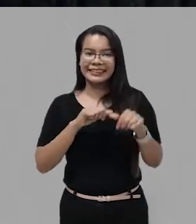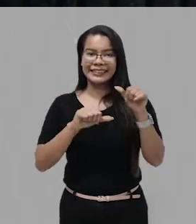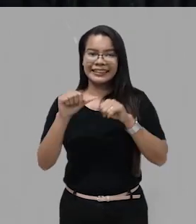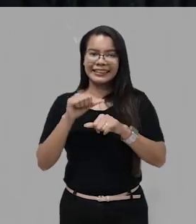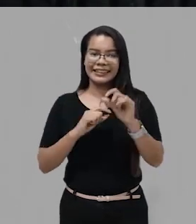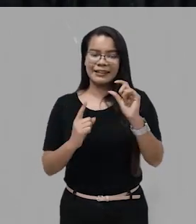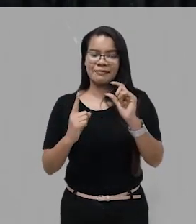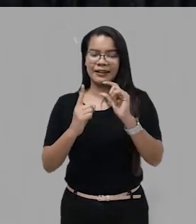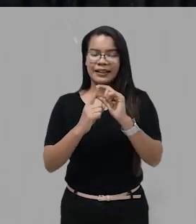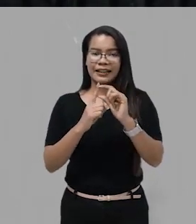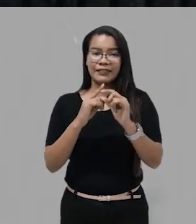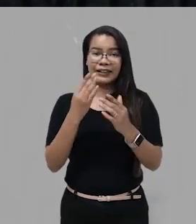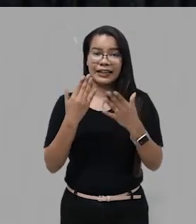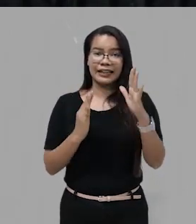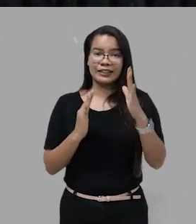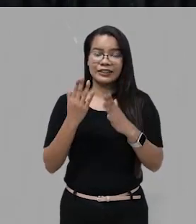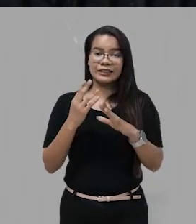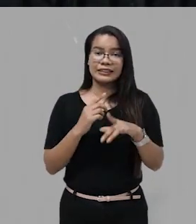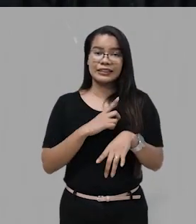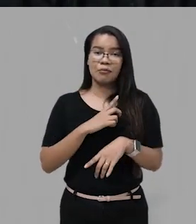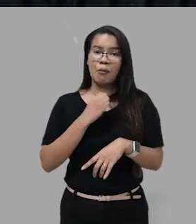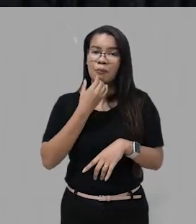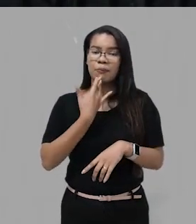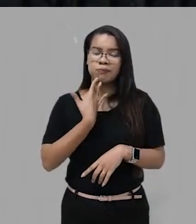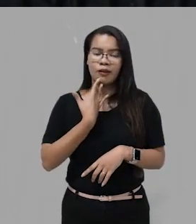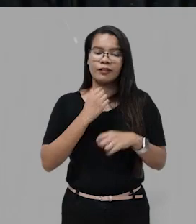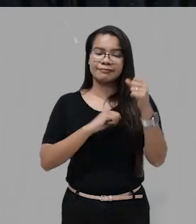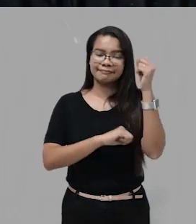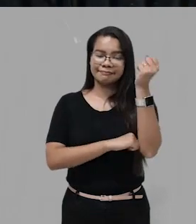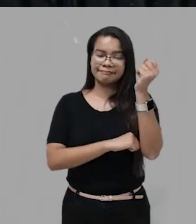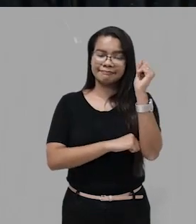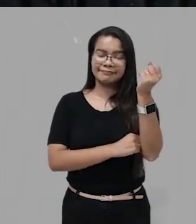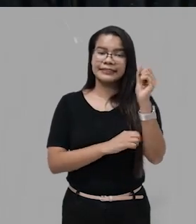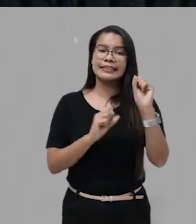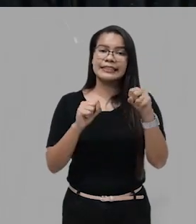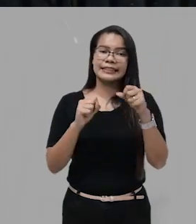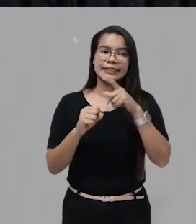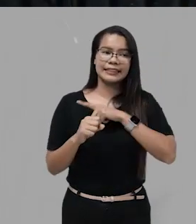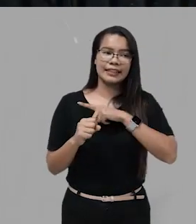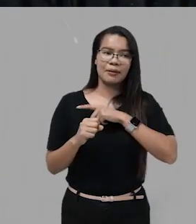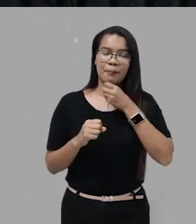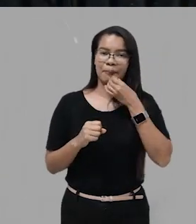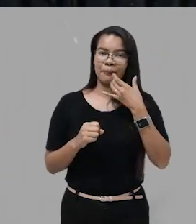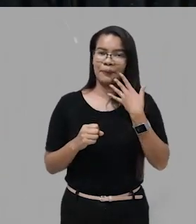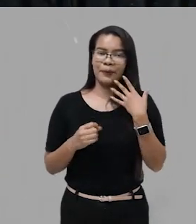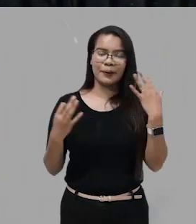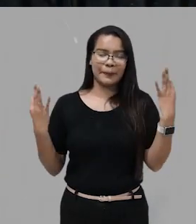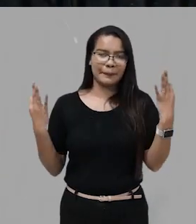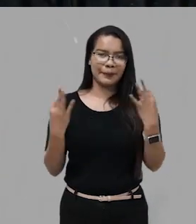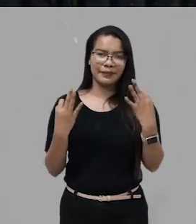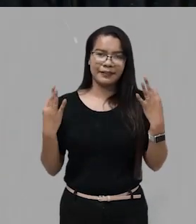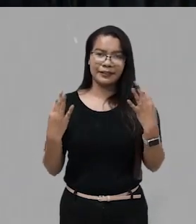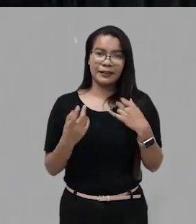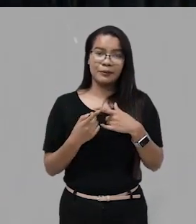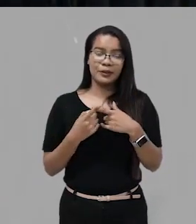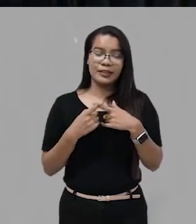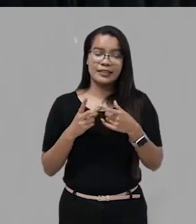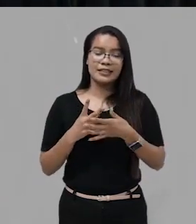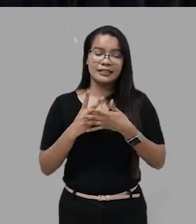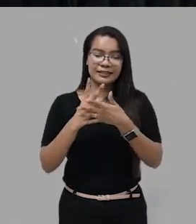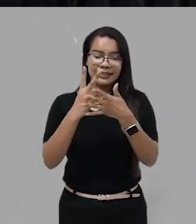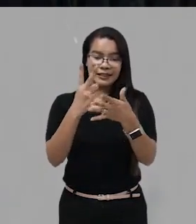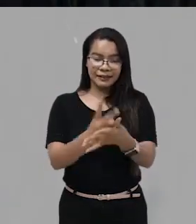palavras em gestos. Eline tem uma boa coordenação motora? Tem. É excelente. Ela está todo o tempo ali,